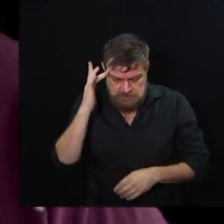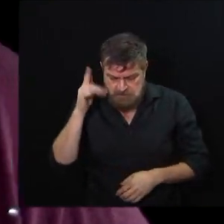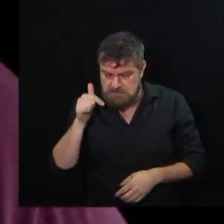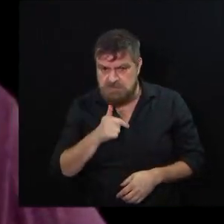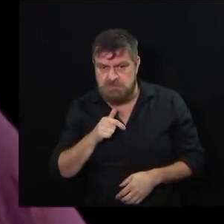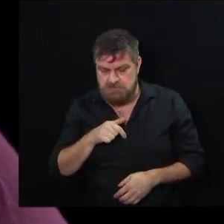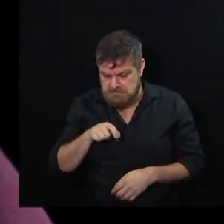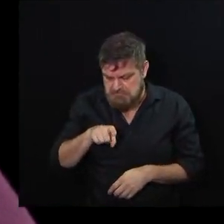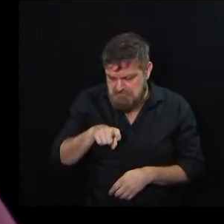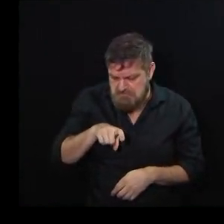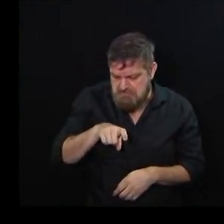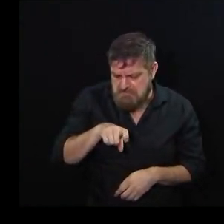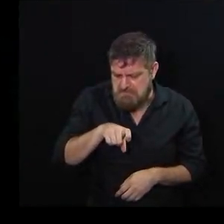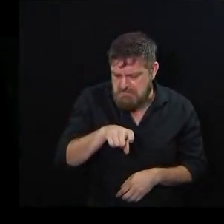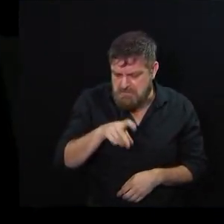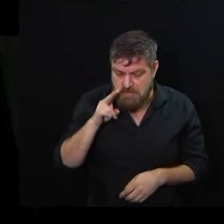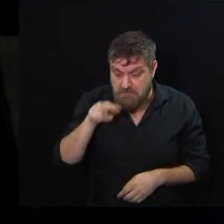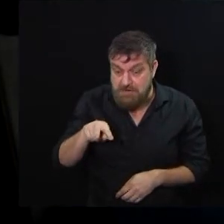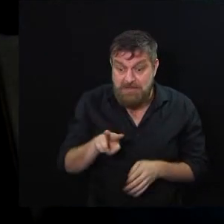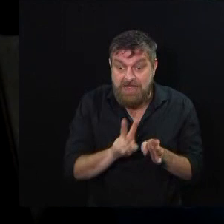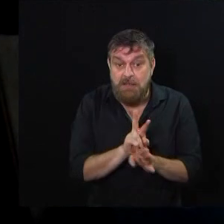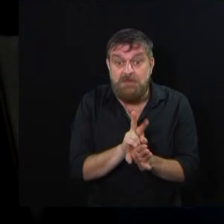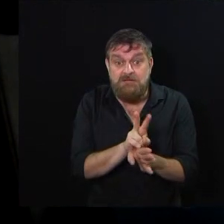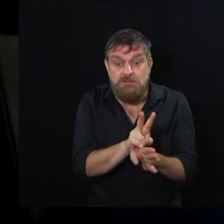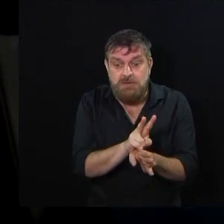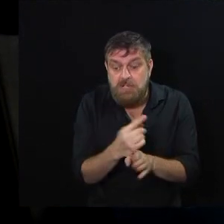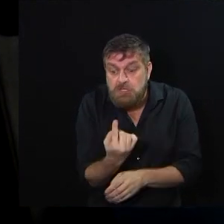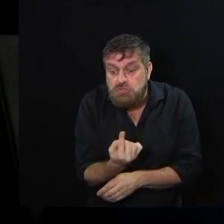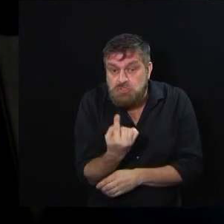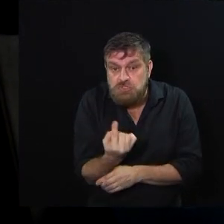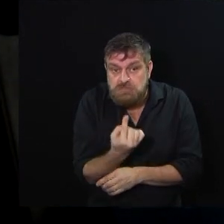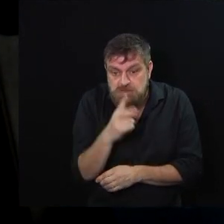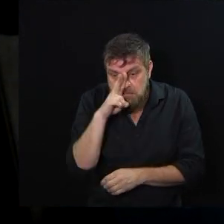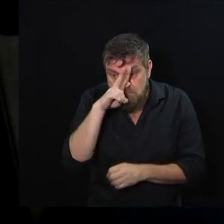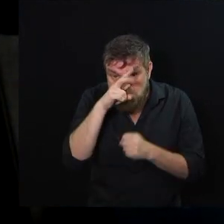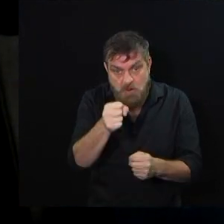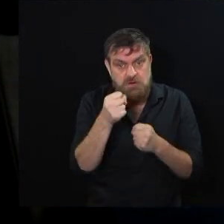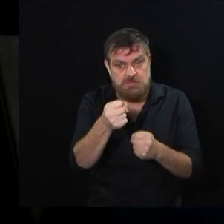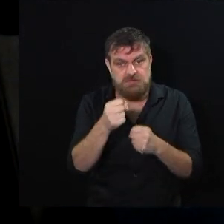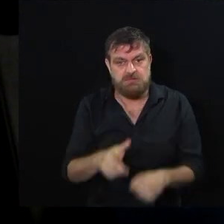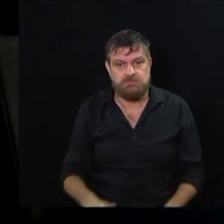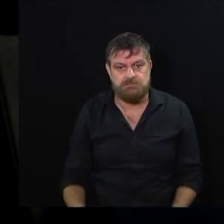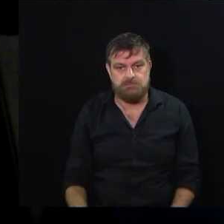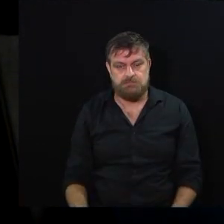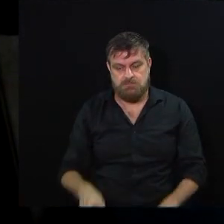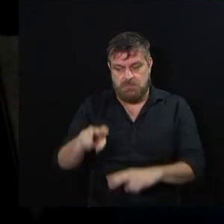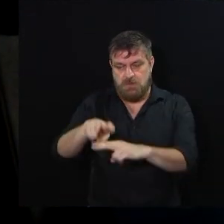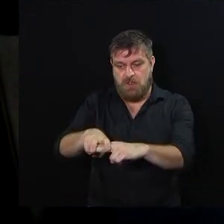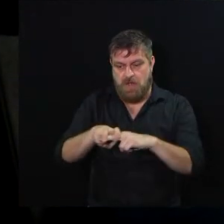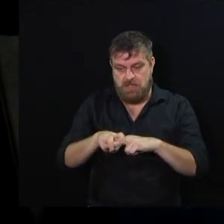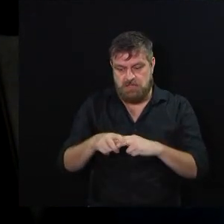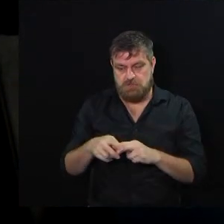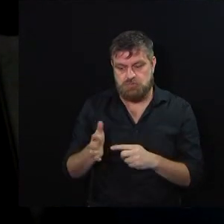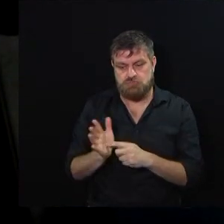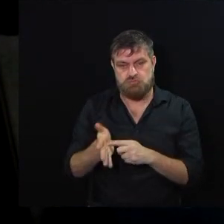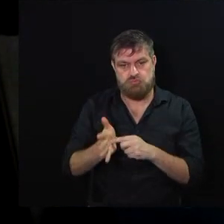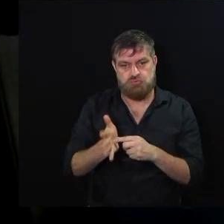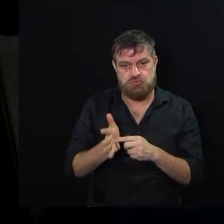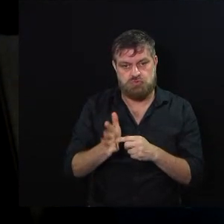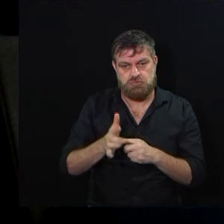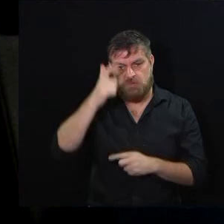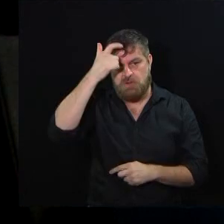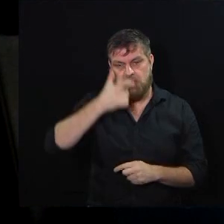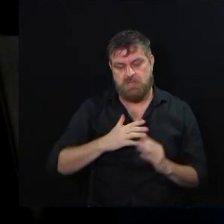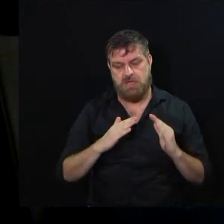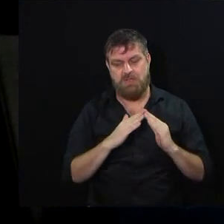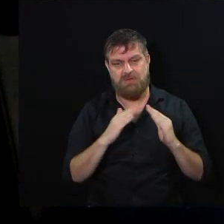É ela que estava carregando sozinha. Quando chegou a cadeira de rodas motorizada e voltei a sair de casa depois de 5 anos,